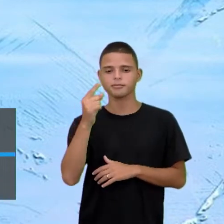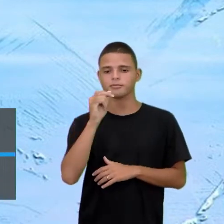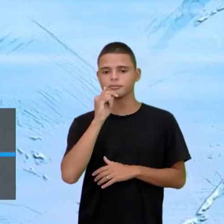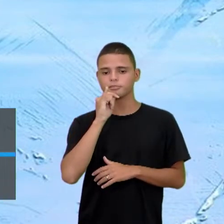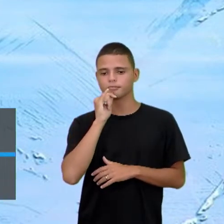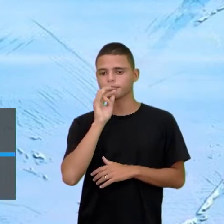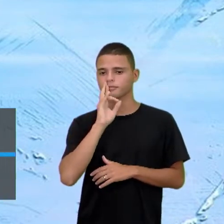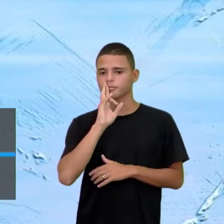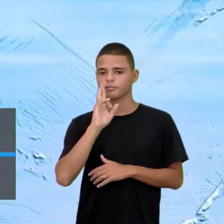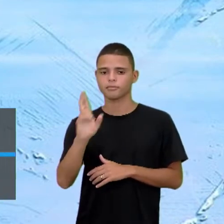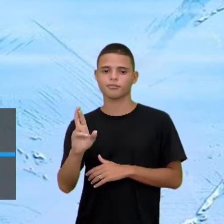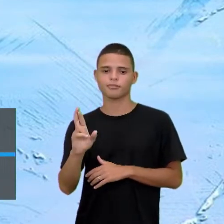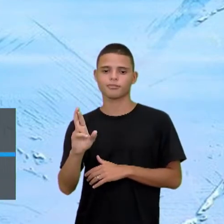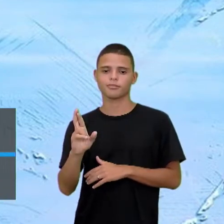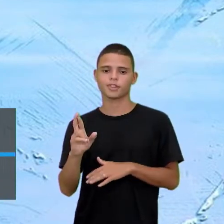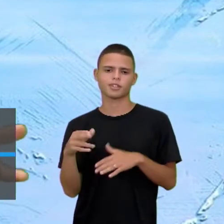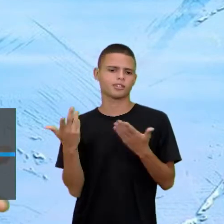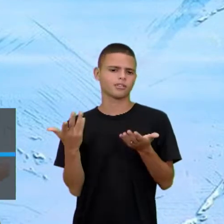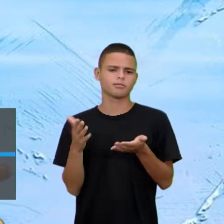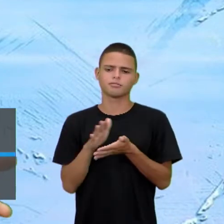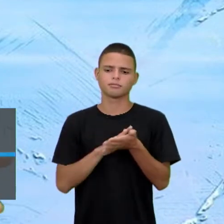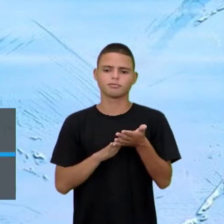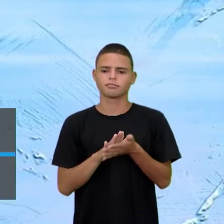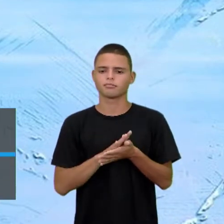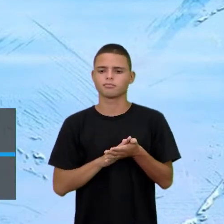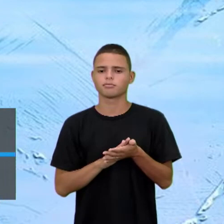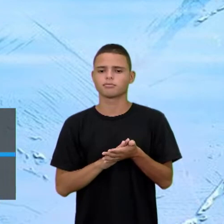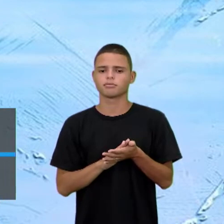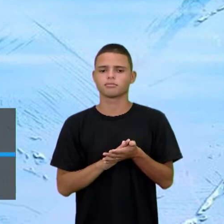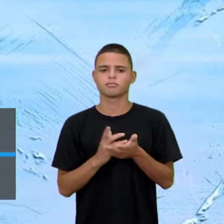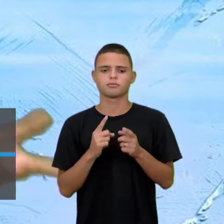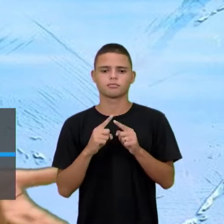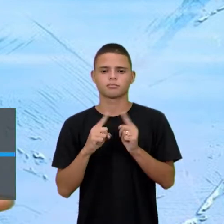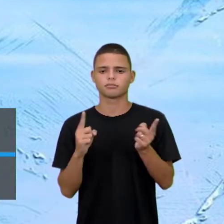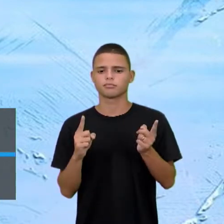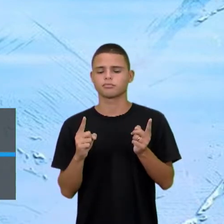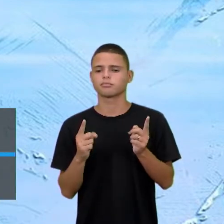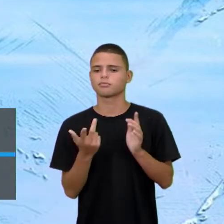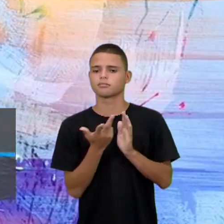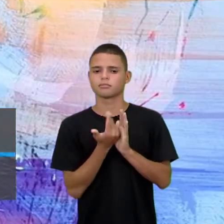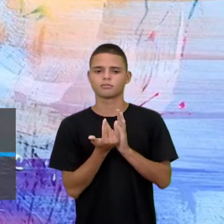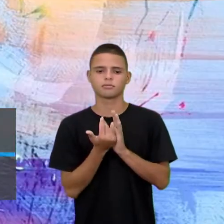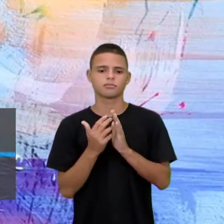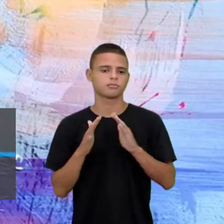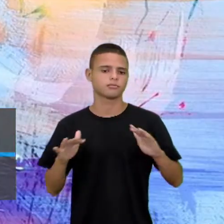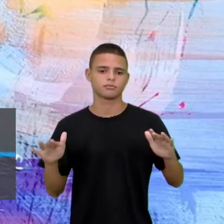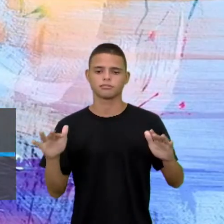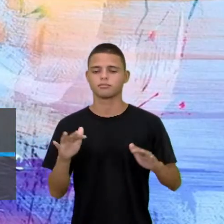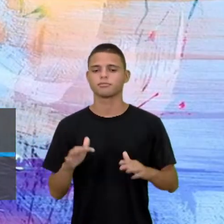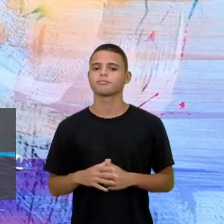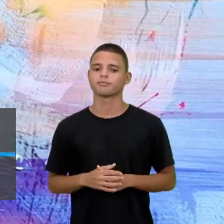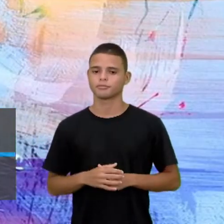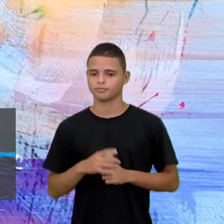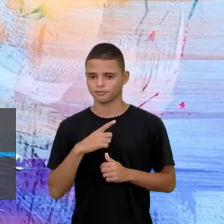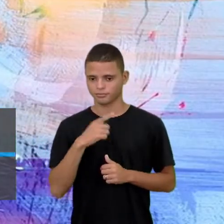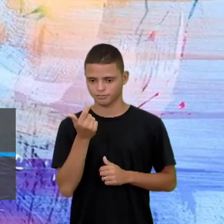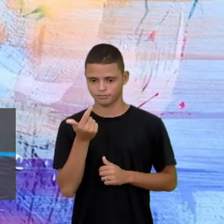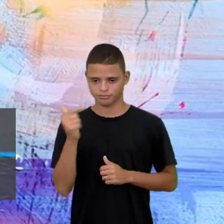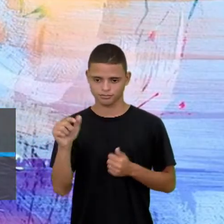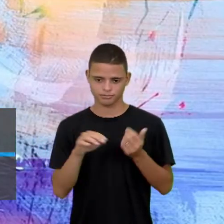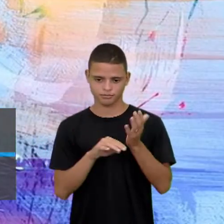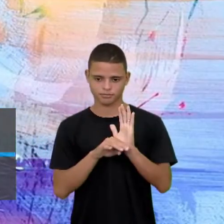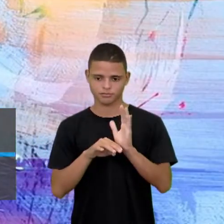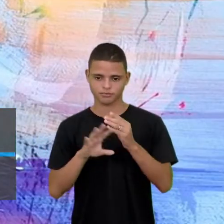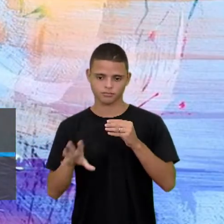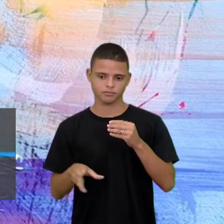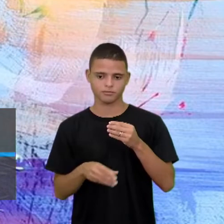que é a resposta, olha, acaba não sendo nada, mas ele está em toda parte. Olha só, nós temos mais um vídeo aí para complementar a nossa fala e